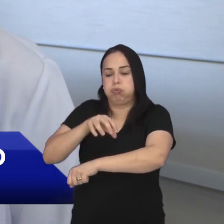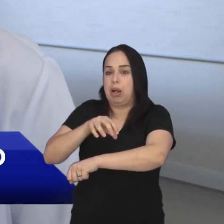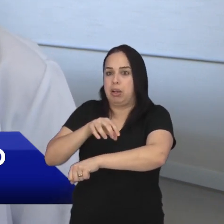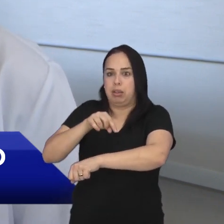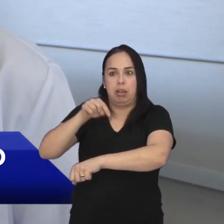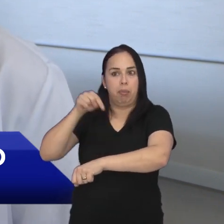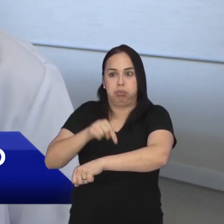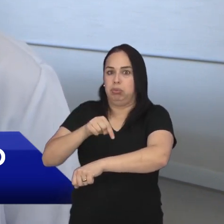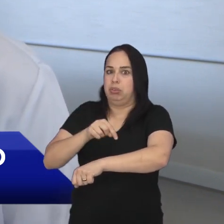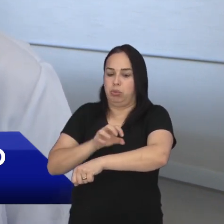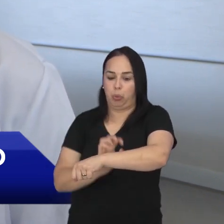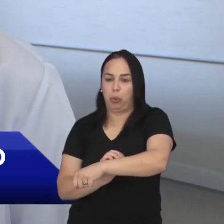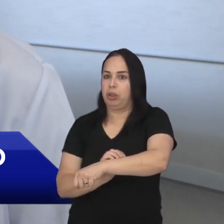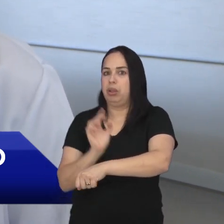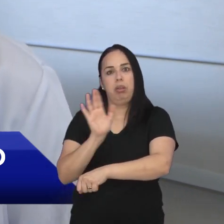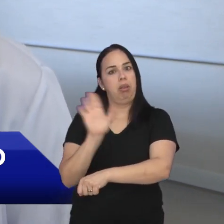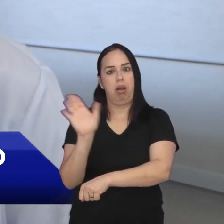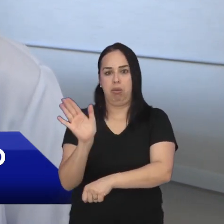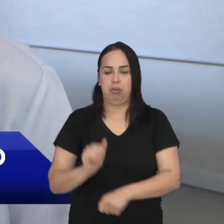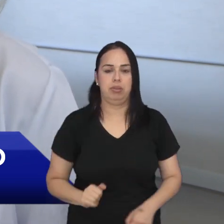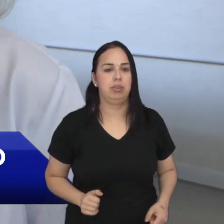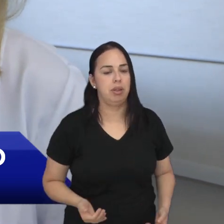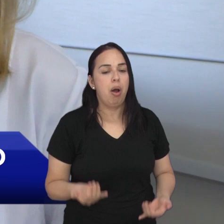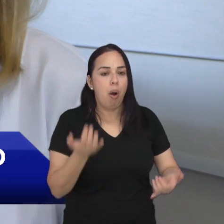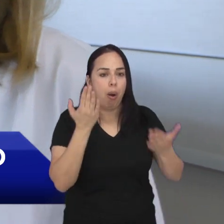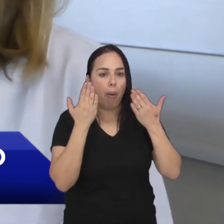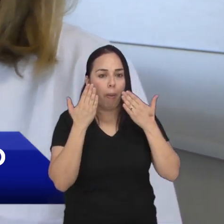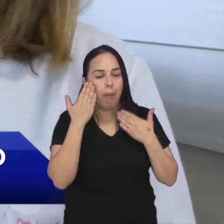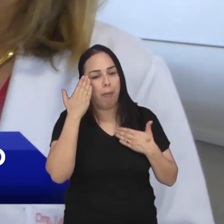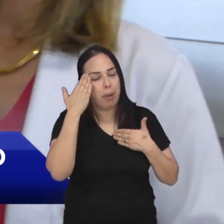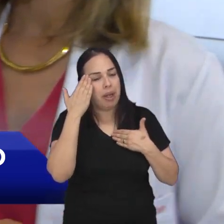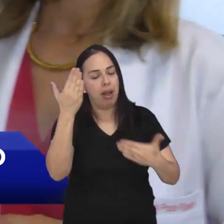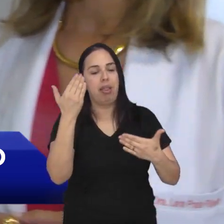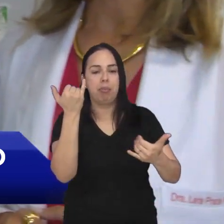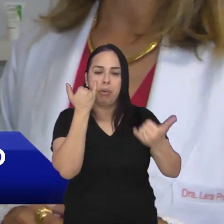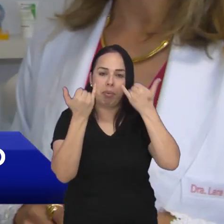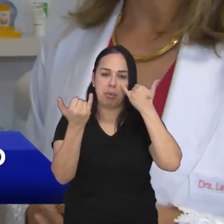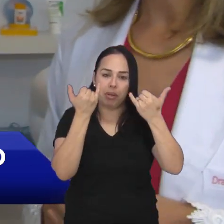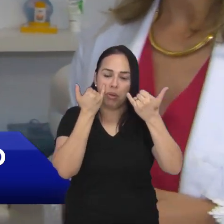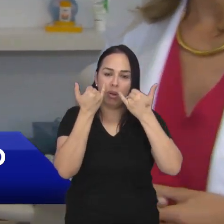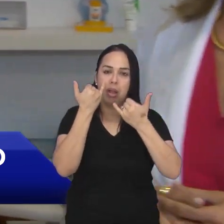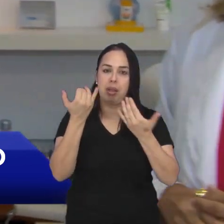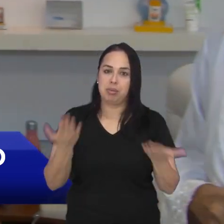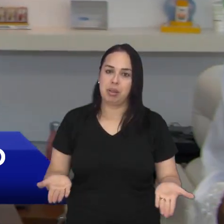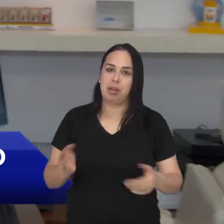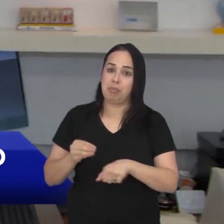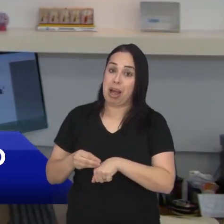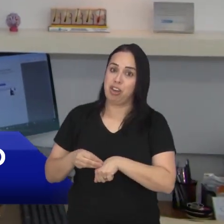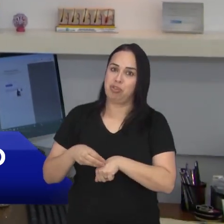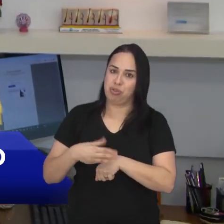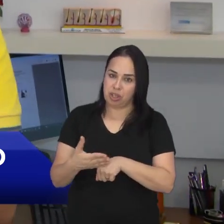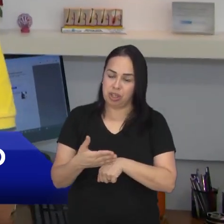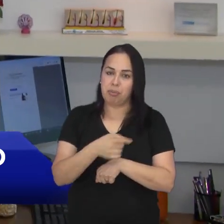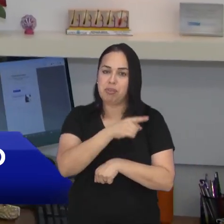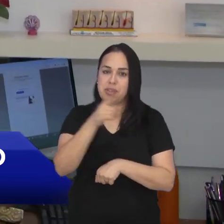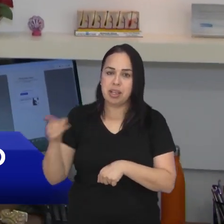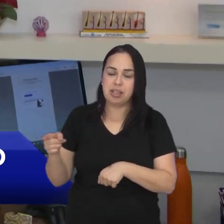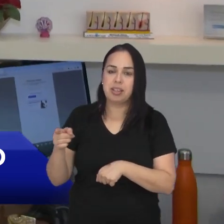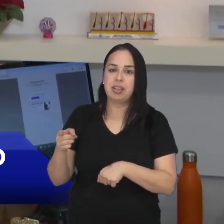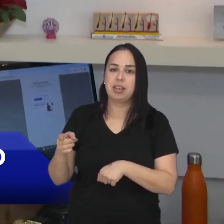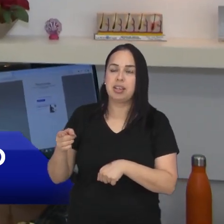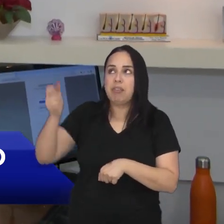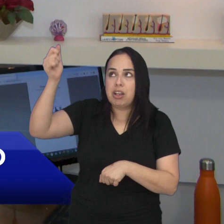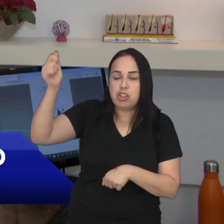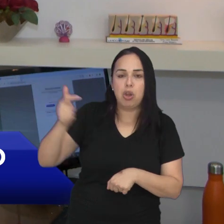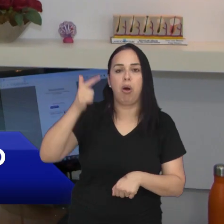bolha. Se acontecer bolha, não fure. É isso aí, obrigado, doutora, pelas informações. Essas são as